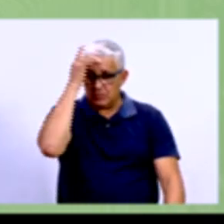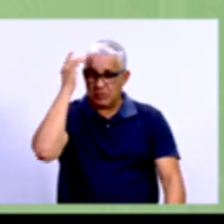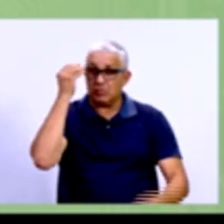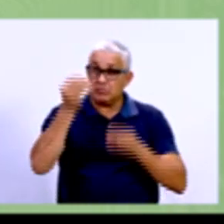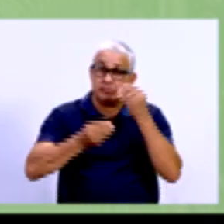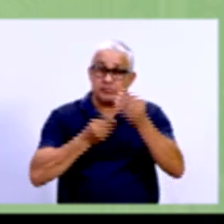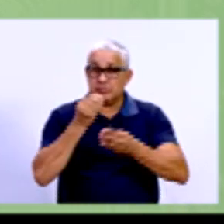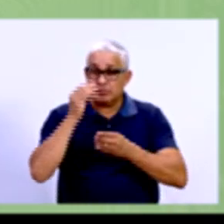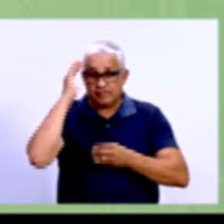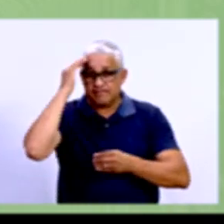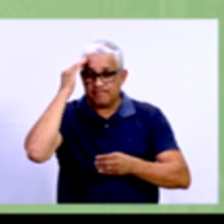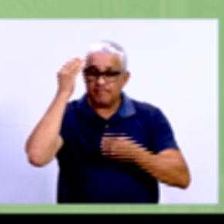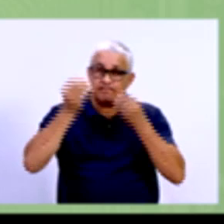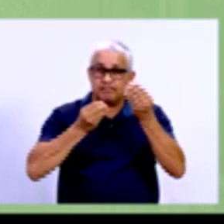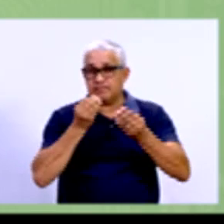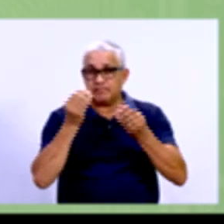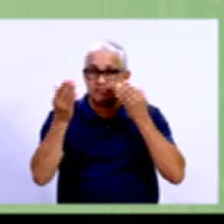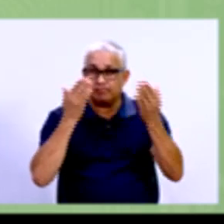análise, tá?